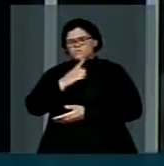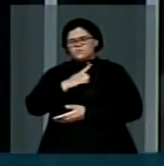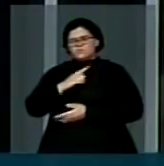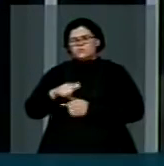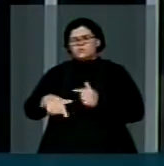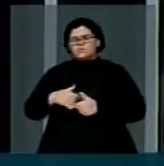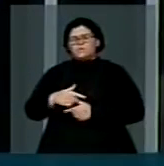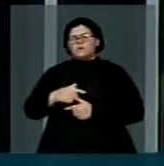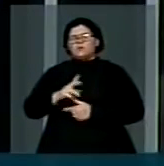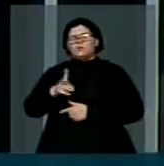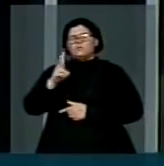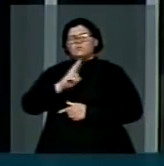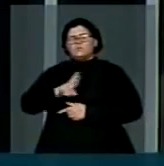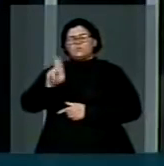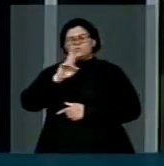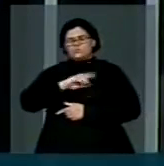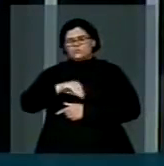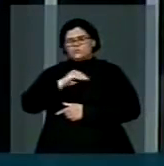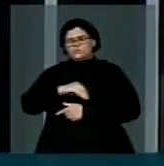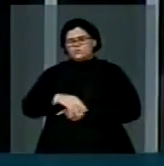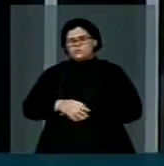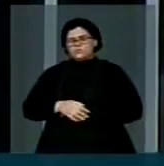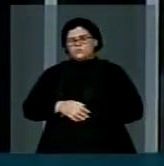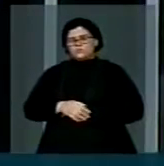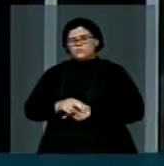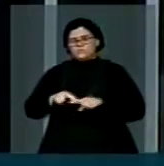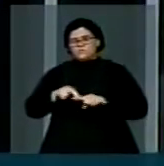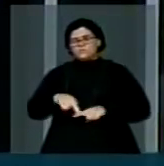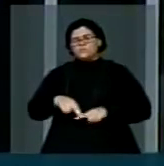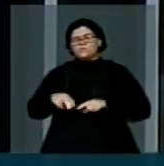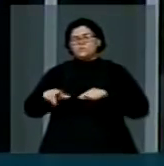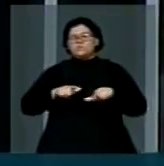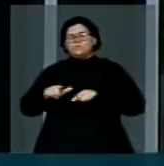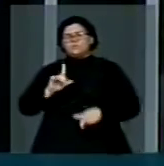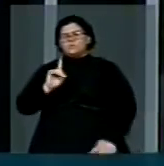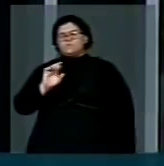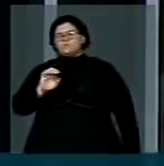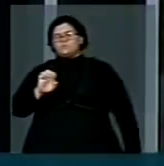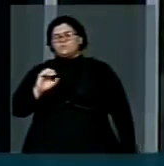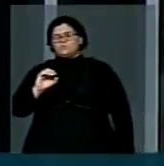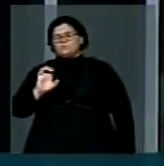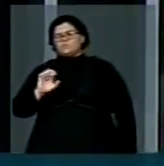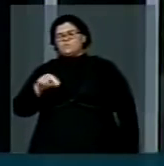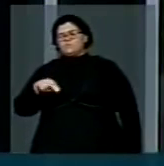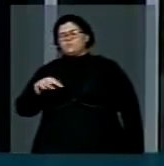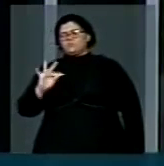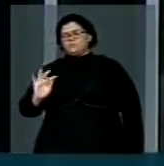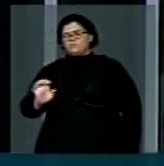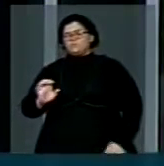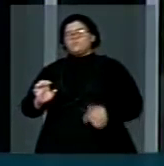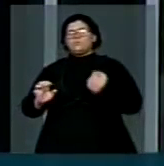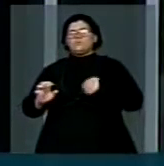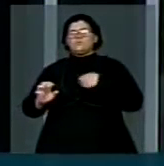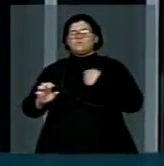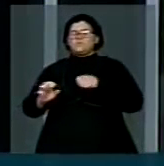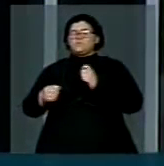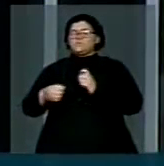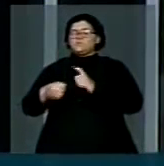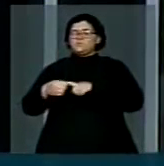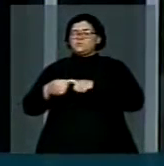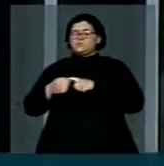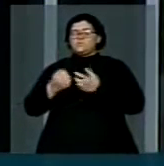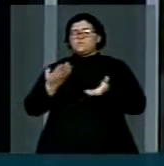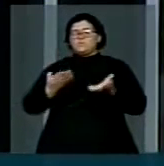trabalho. Assim, pode-se afirmar que o trabalho decente pressupõe a existência de um elo, de um equilíbrio